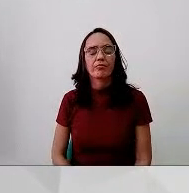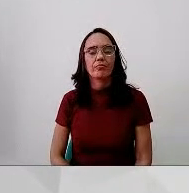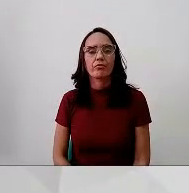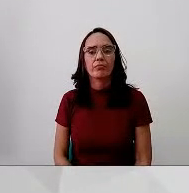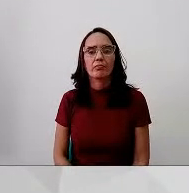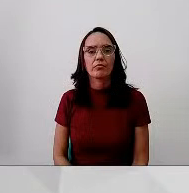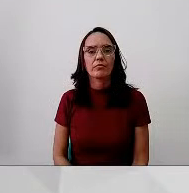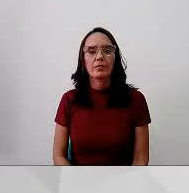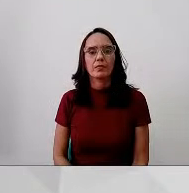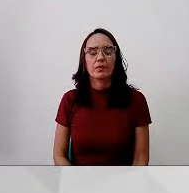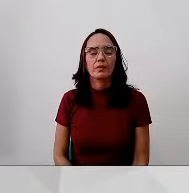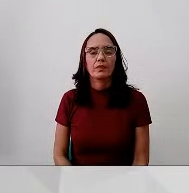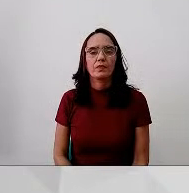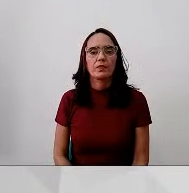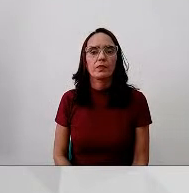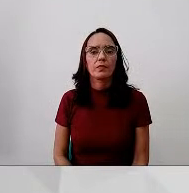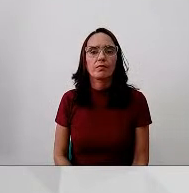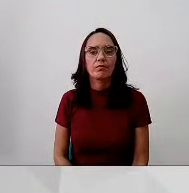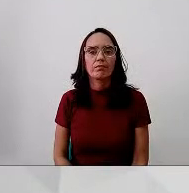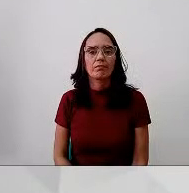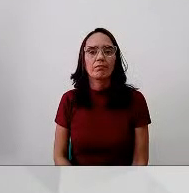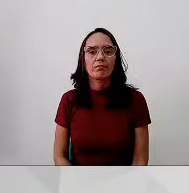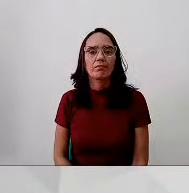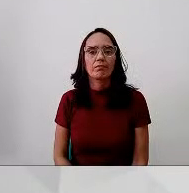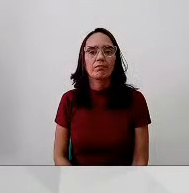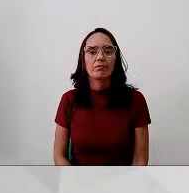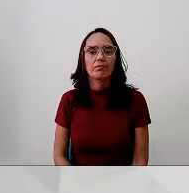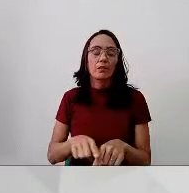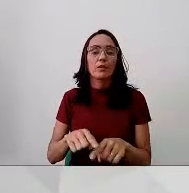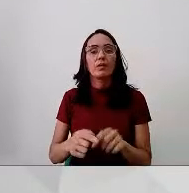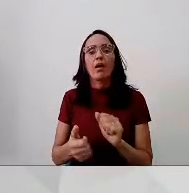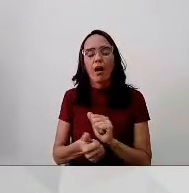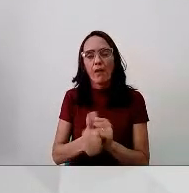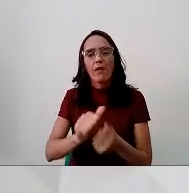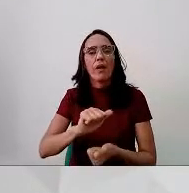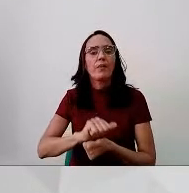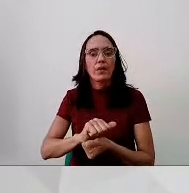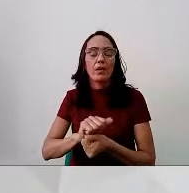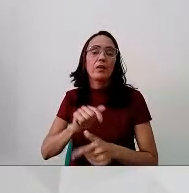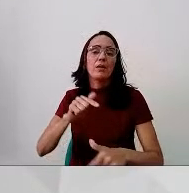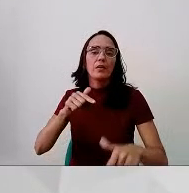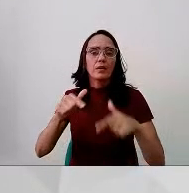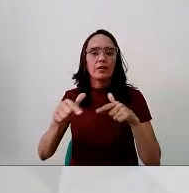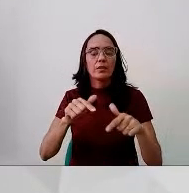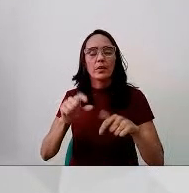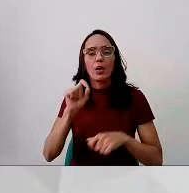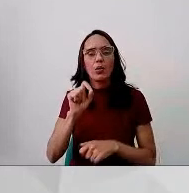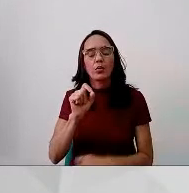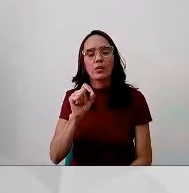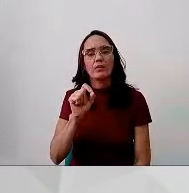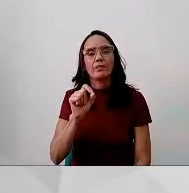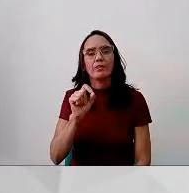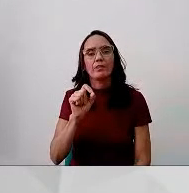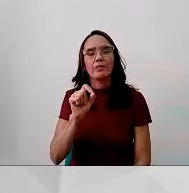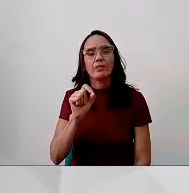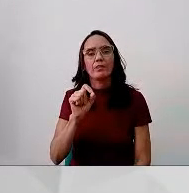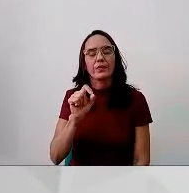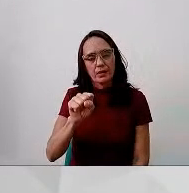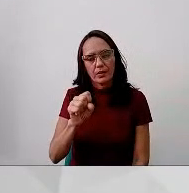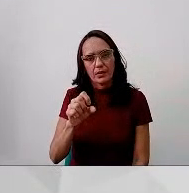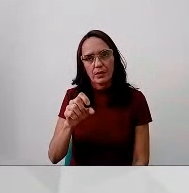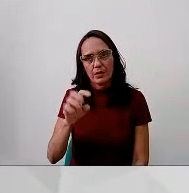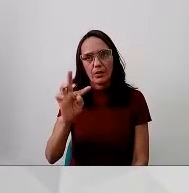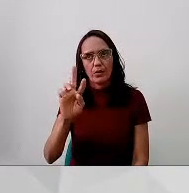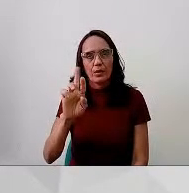E ela é bem adaptada para trabalhar com, por exemplo, strings, né? Então, todo tipo de dado que